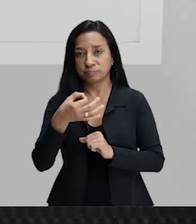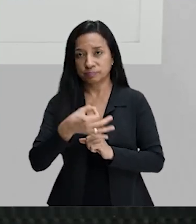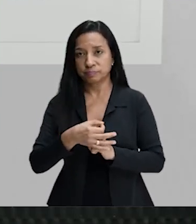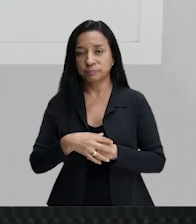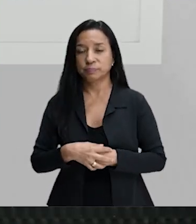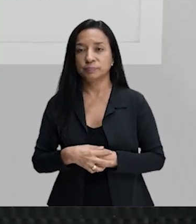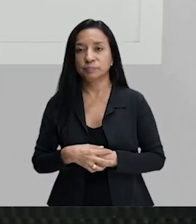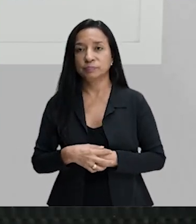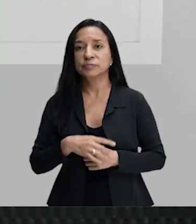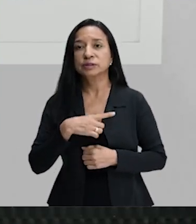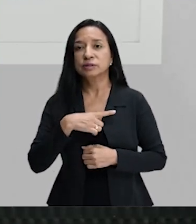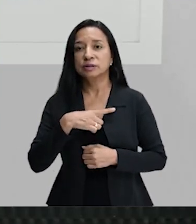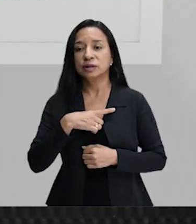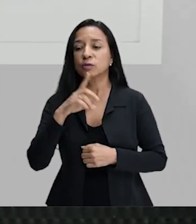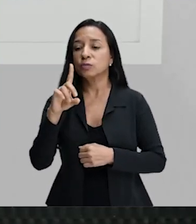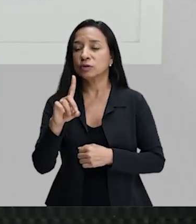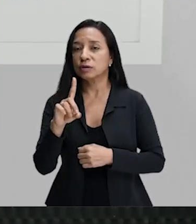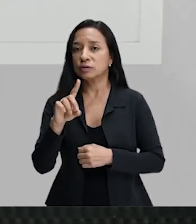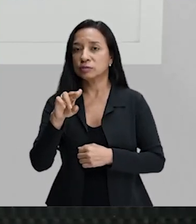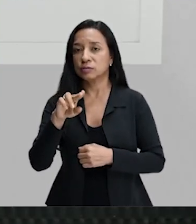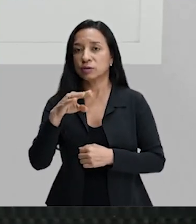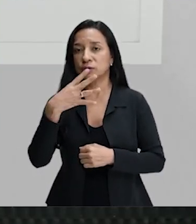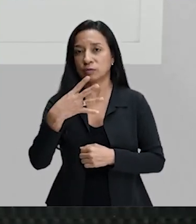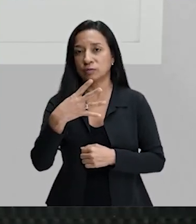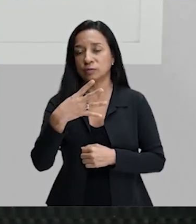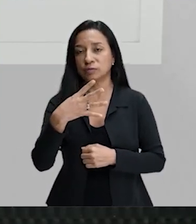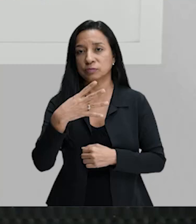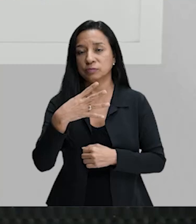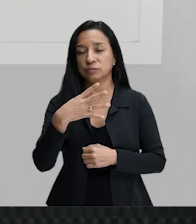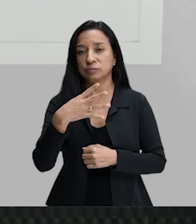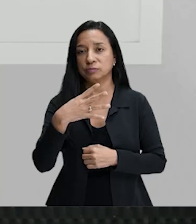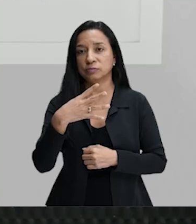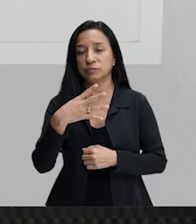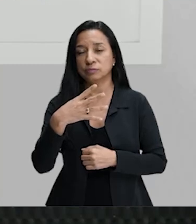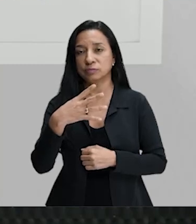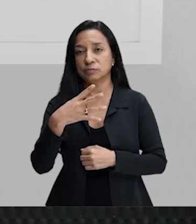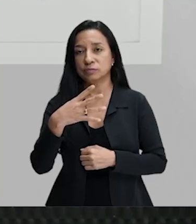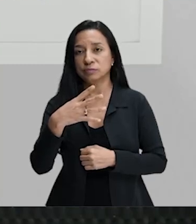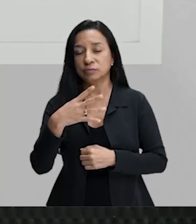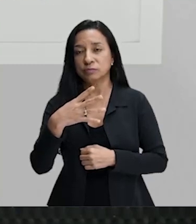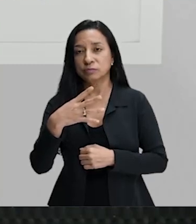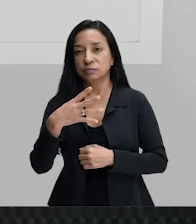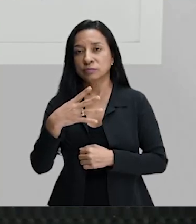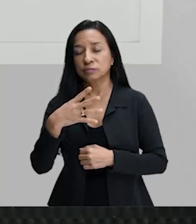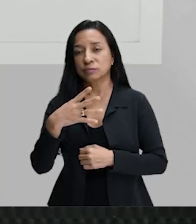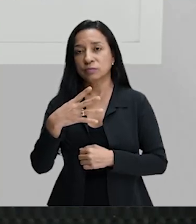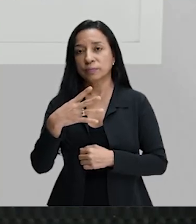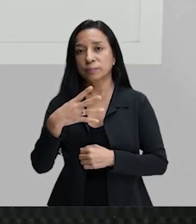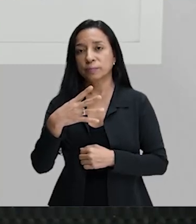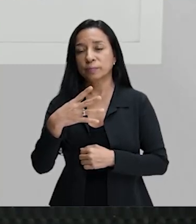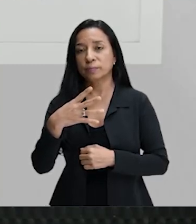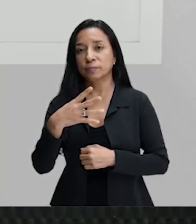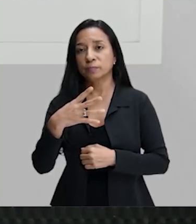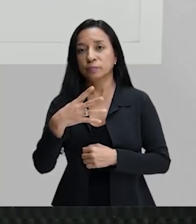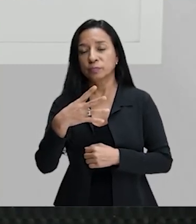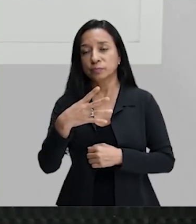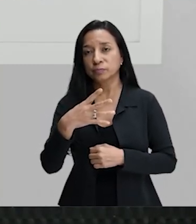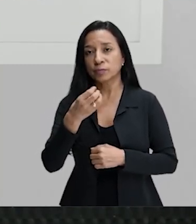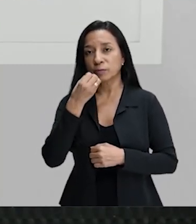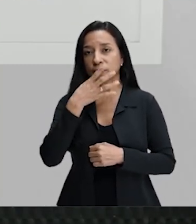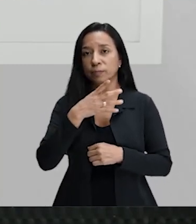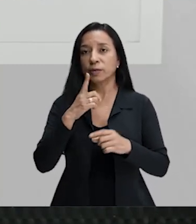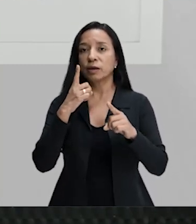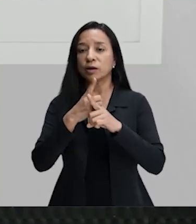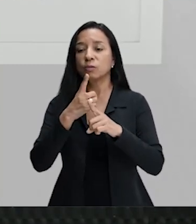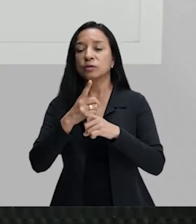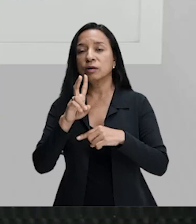Certo? Aí você tem que o delta é igual a 4, não é isso? Seu delta vai ser igual a 4. Beleza, vamos